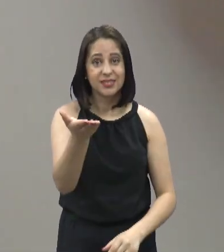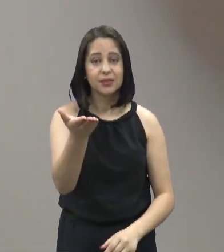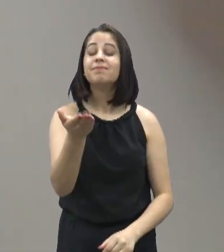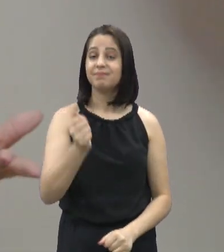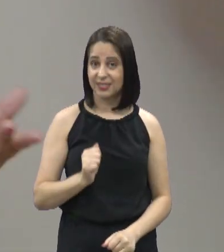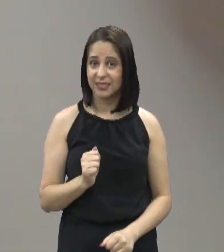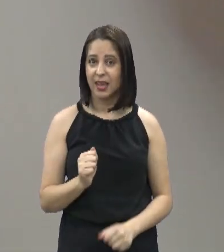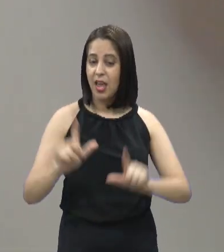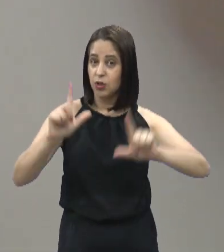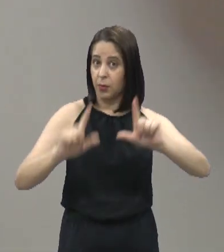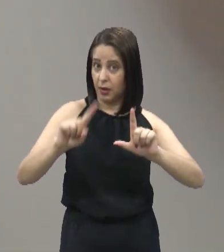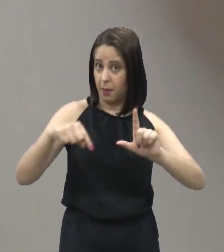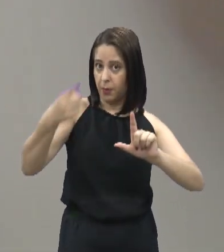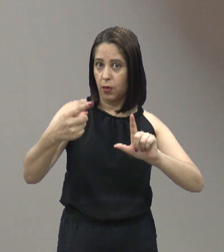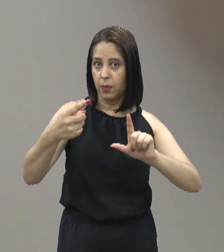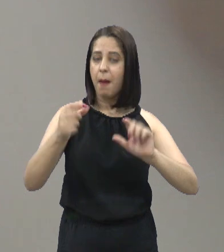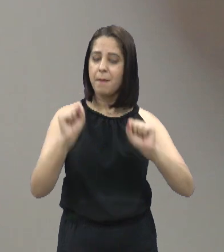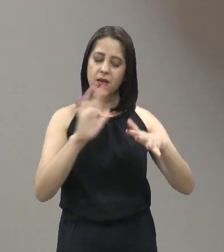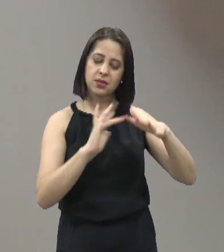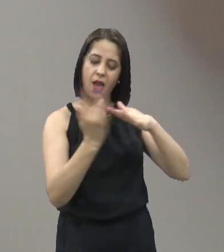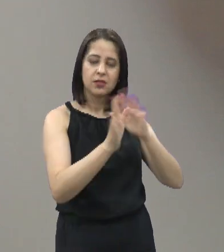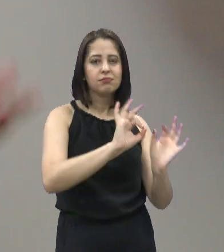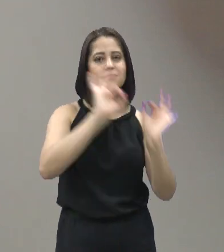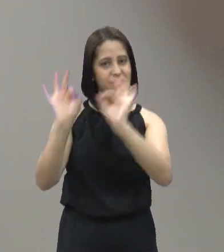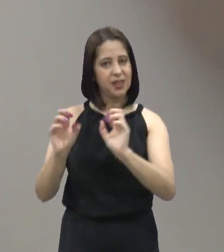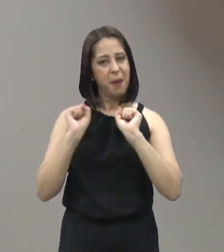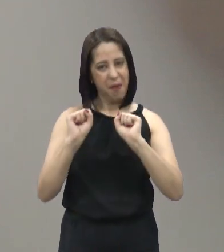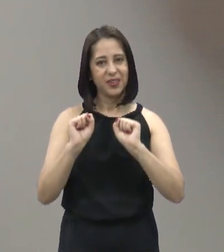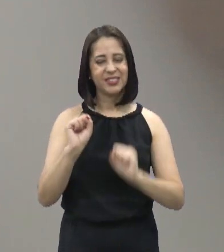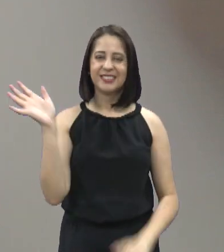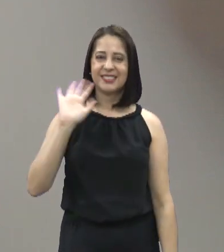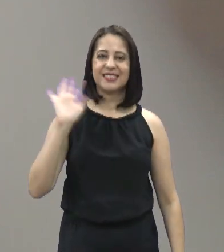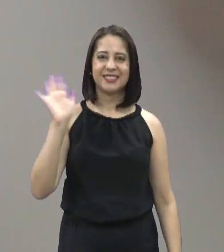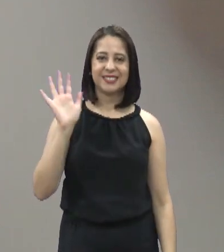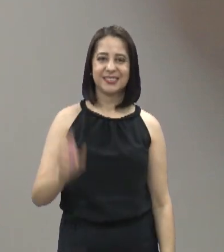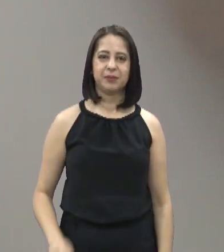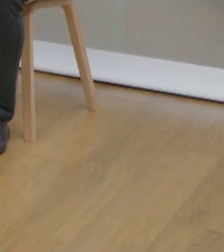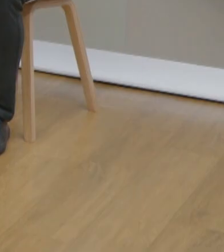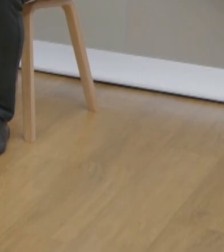programa. Enquanto isso, acompanhe a gente por meio das nossas redes sociais e até a próxima.